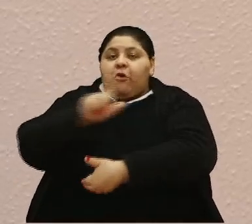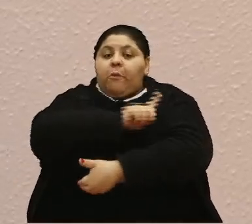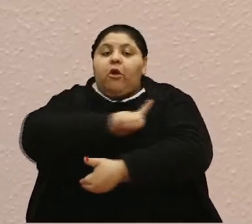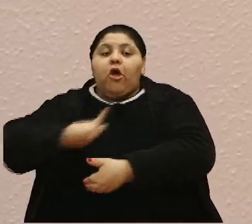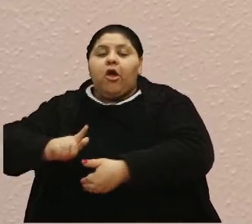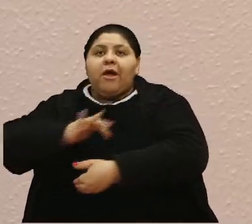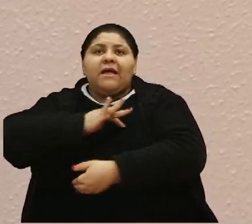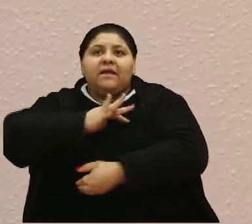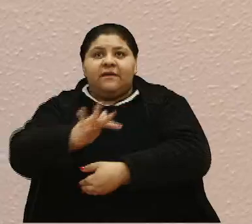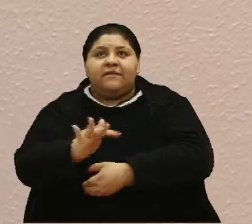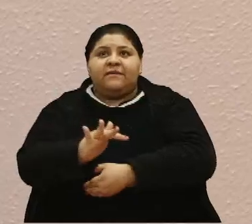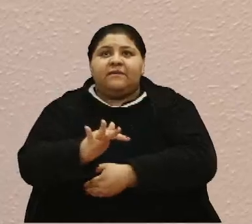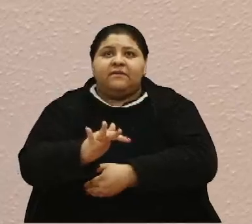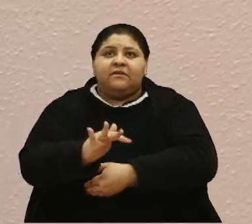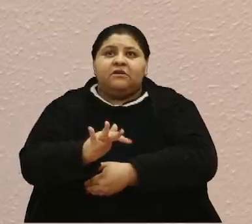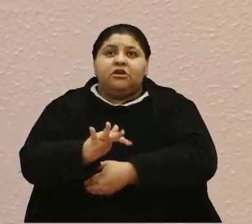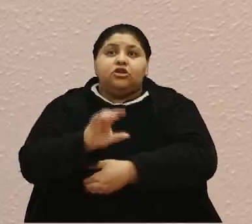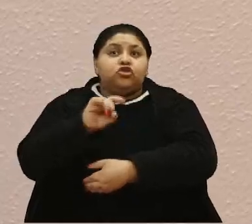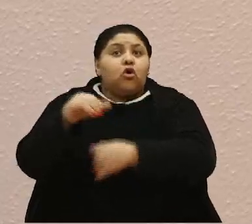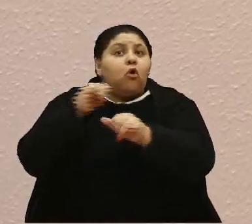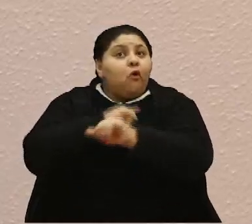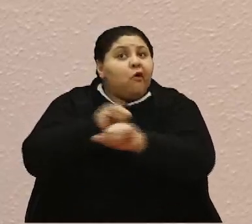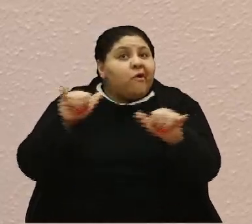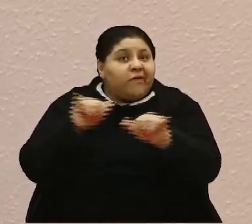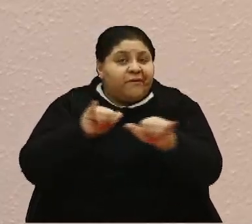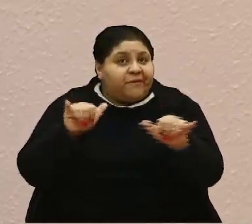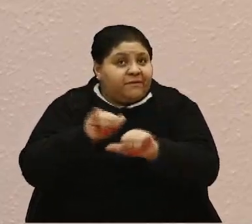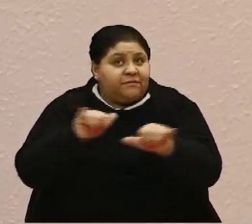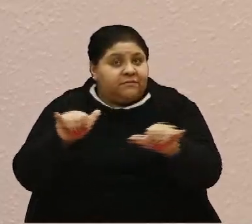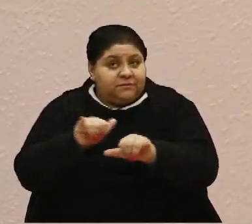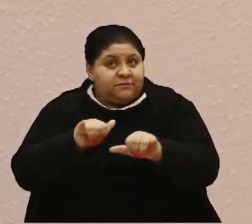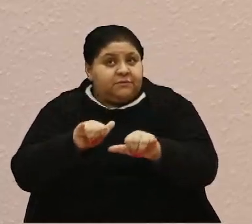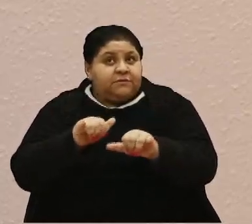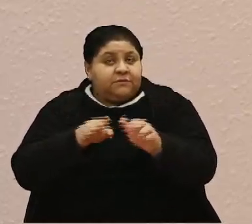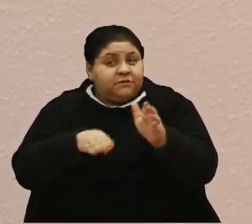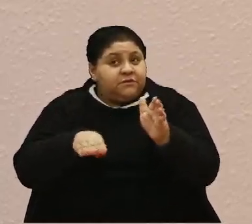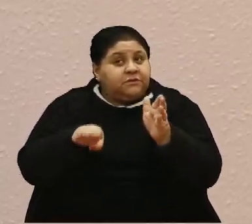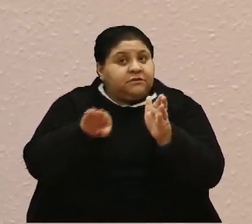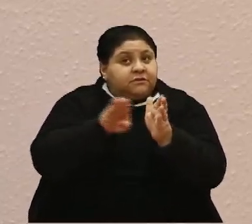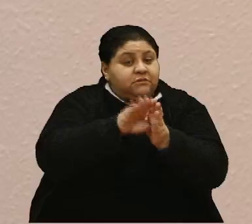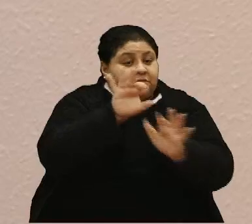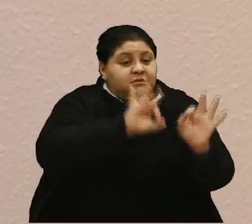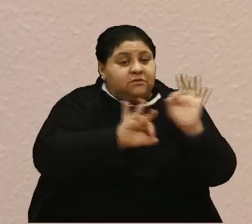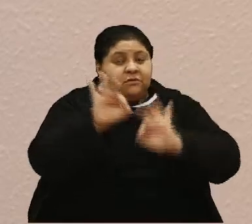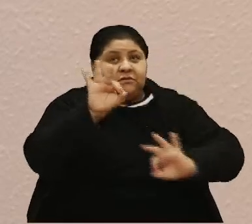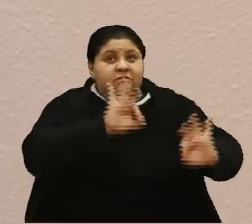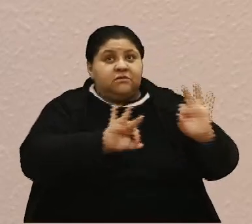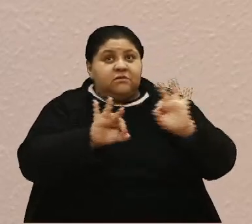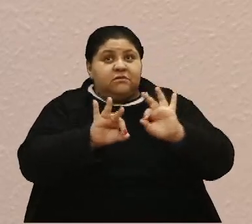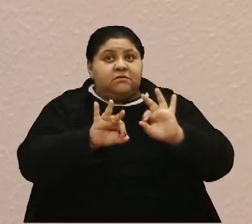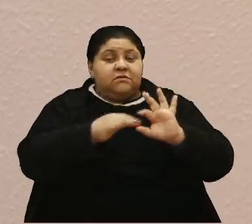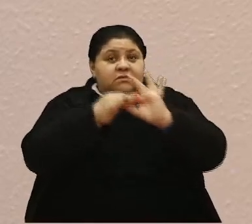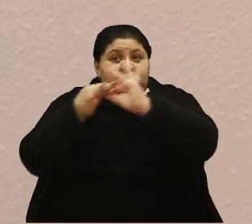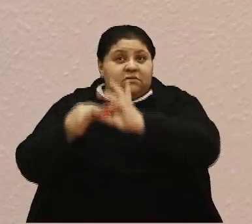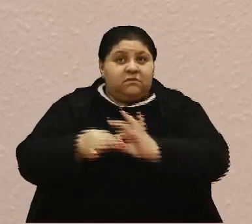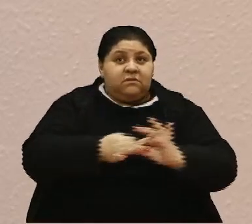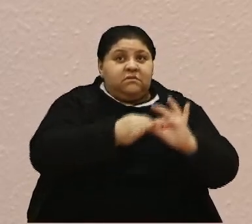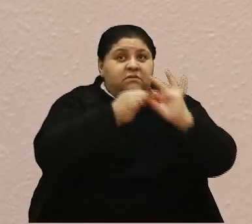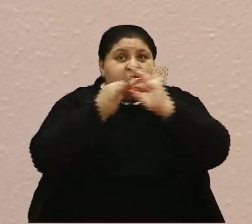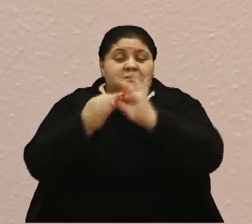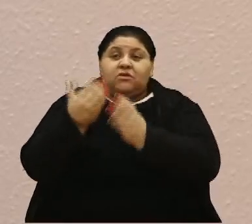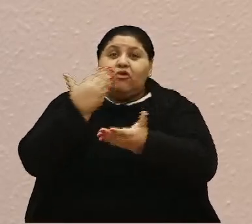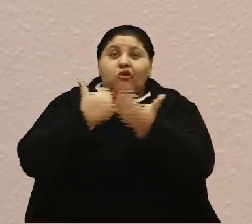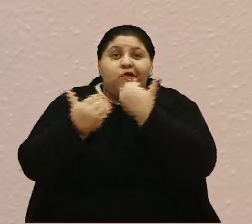federal, que na verdade apenas divulgou as informações que chegaram através das Organizações das Nações Unidas para